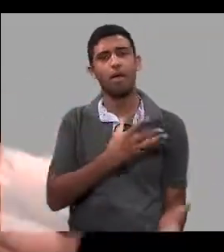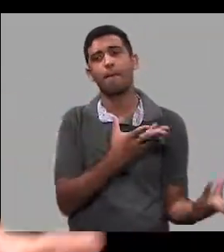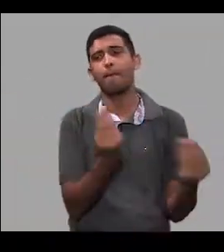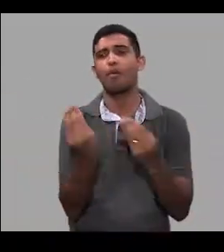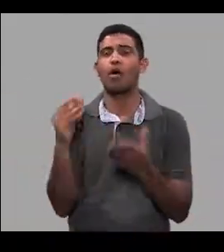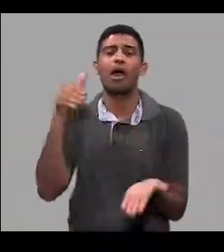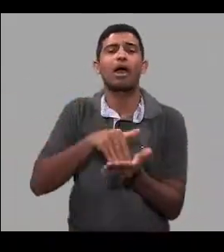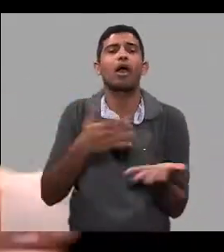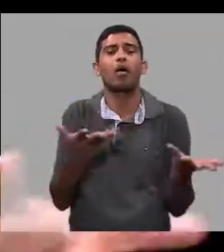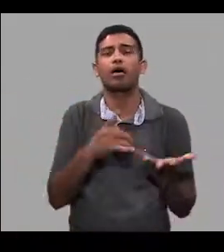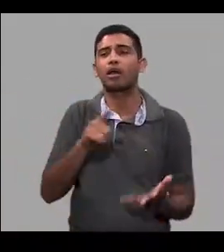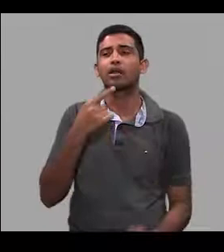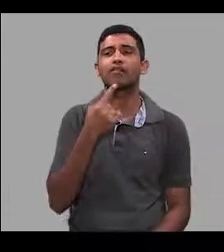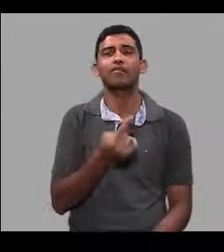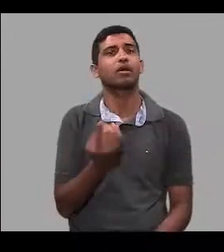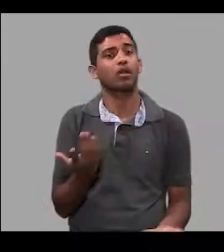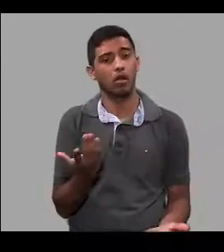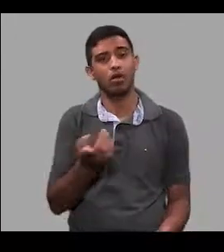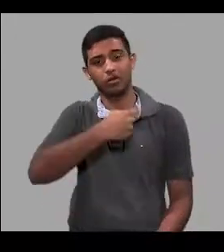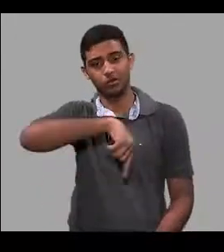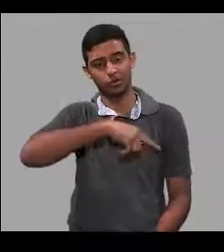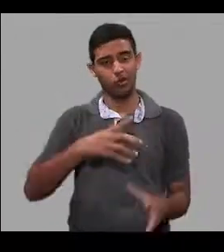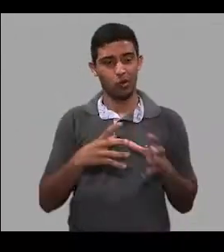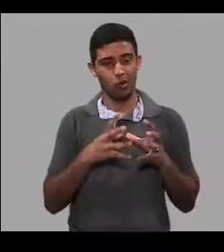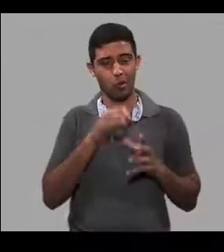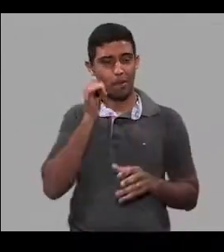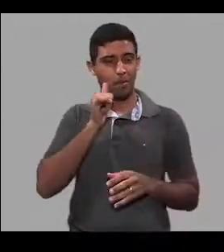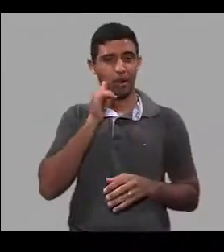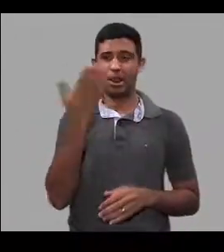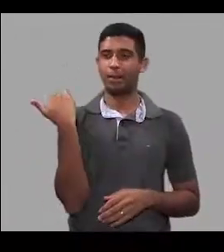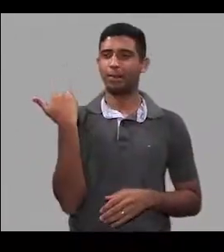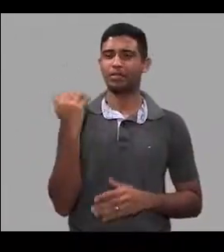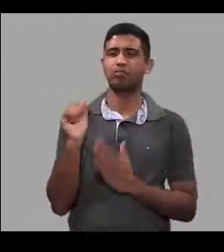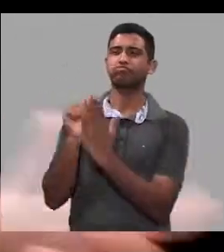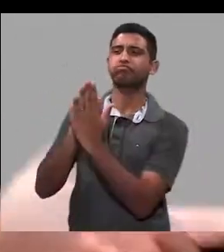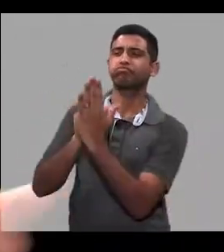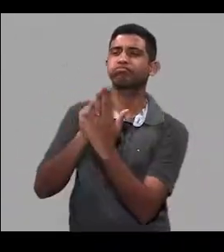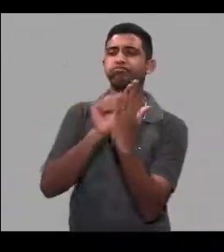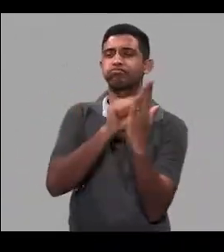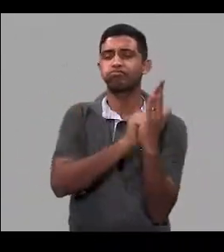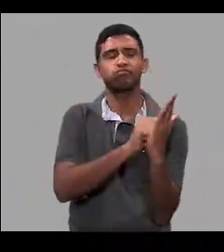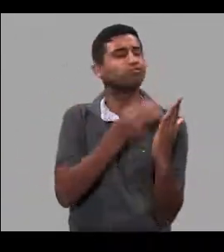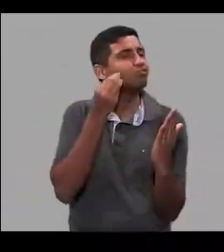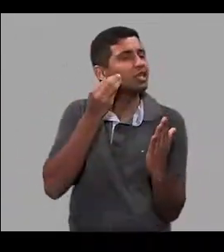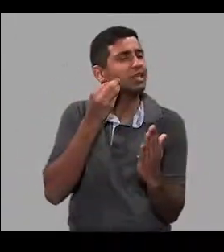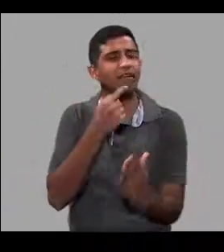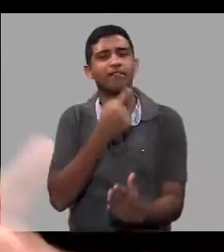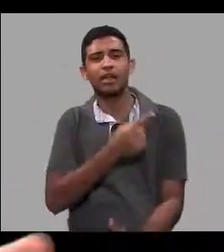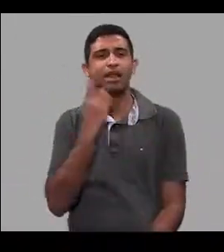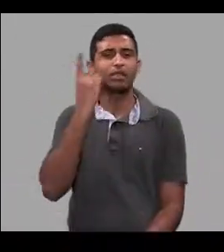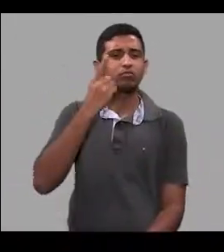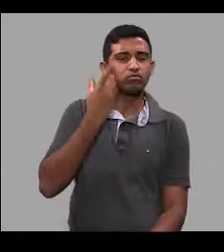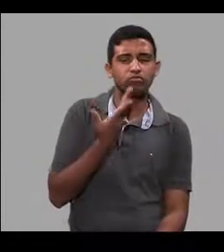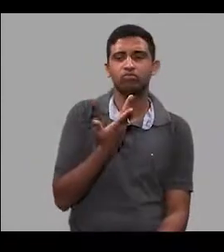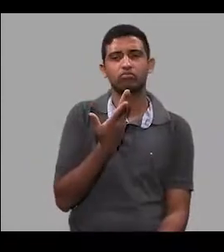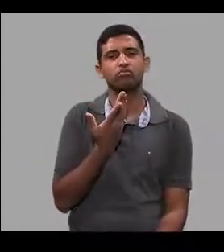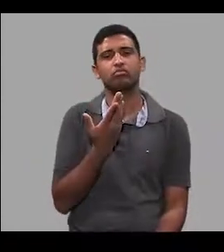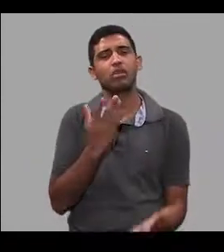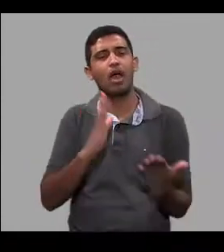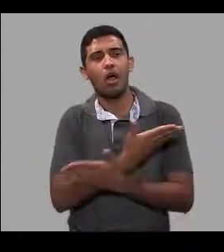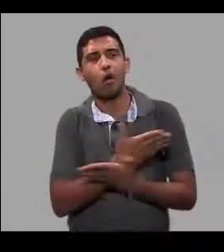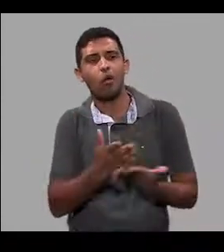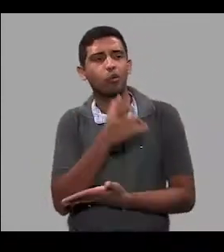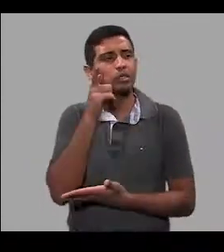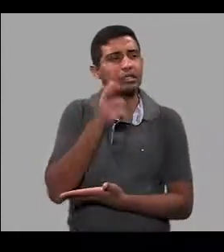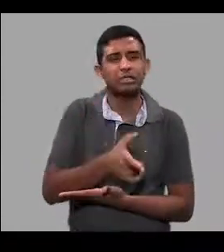nas reuniões plenárias do fórum, falam, olha, a gente ficava aqui batendo de porta de gabinete em gabinete, em alguns casos, alguns